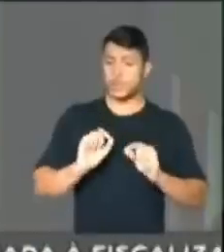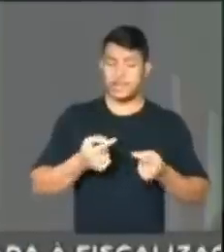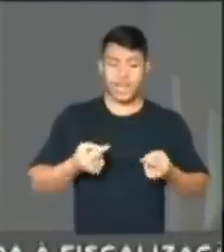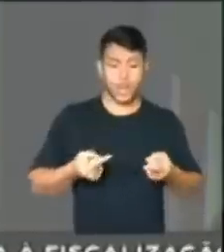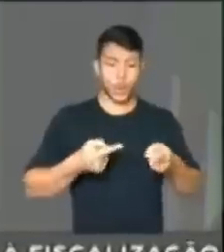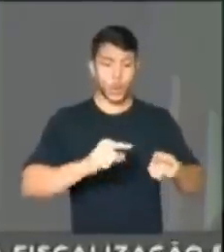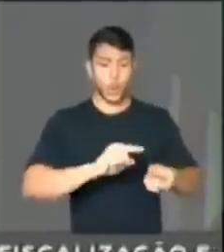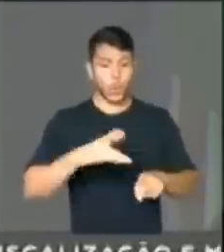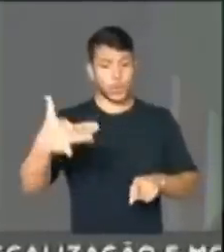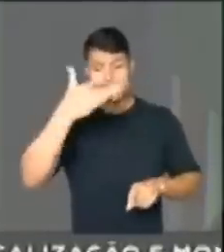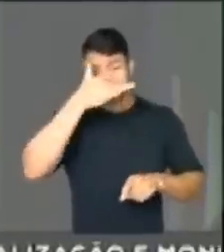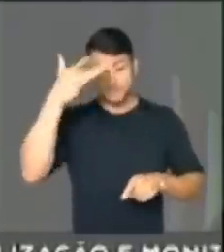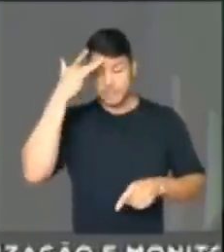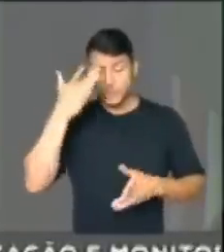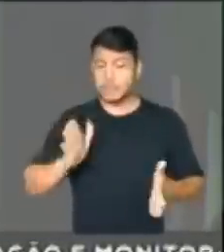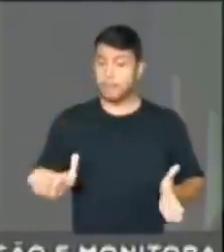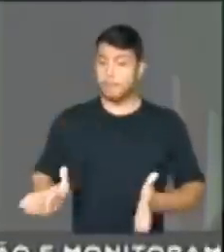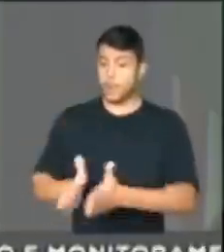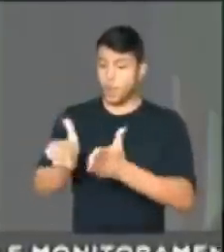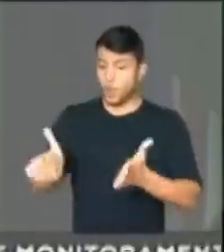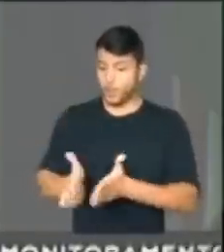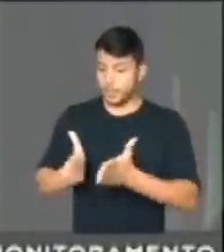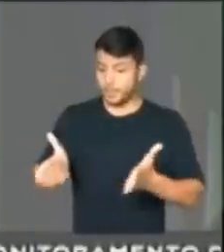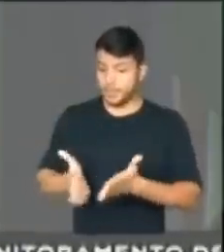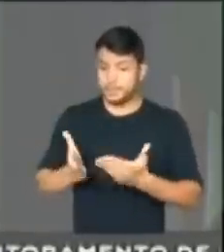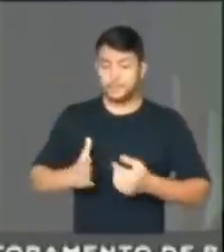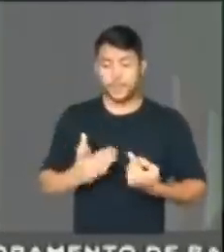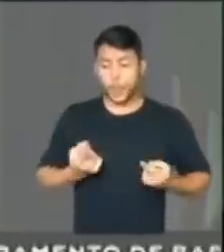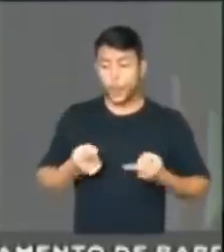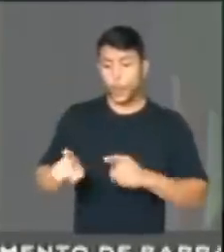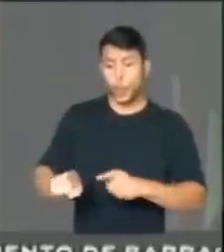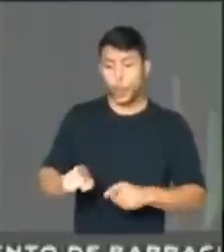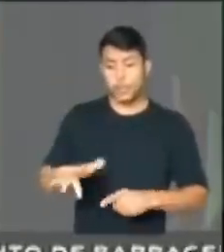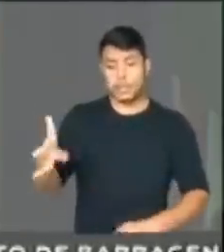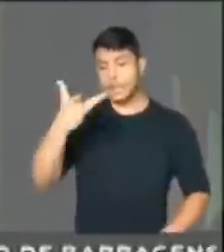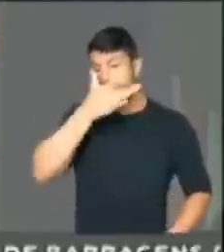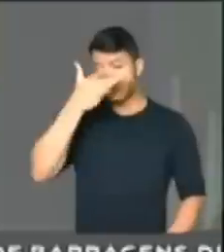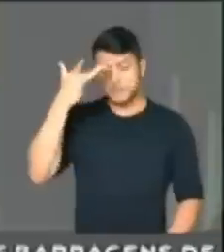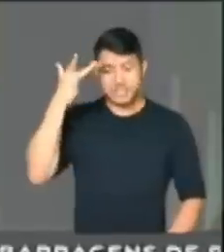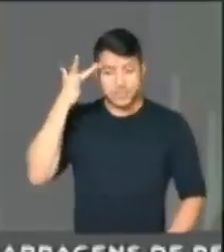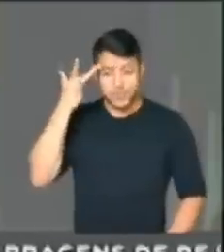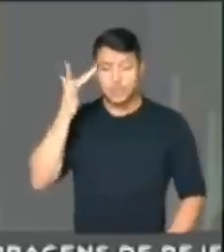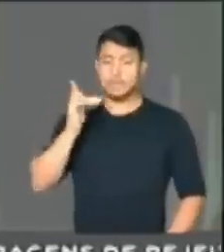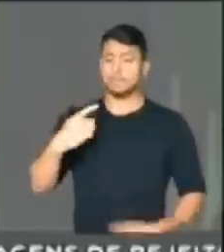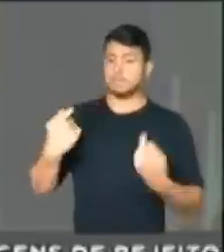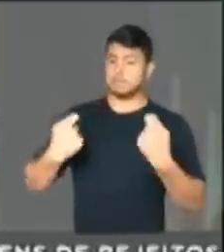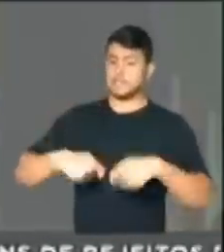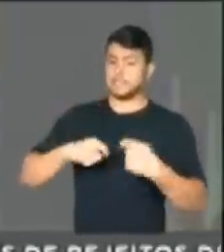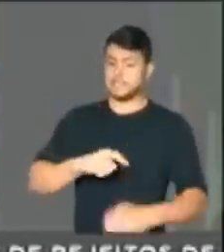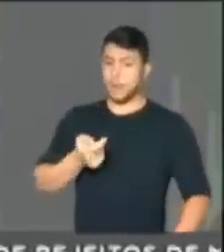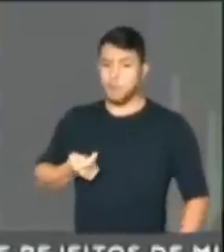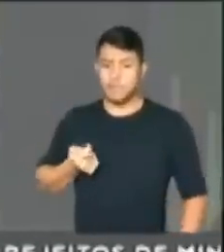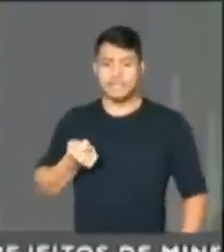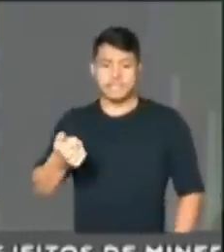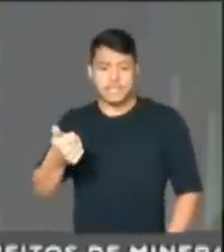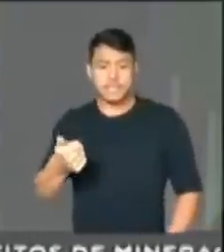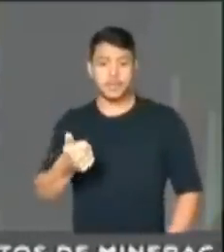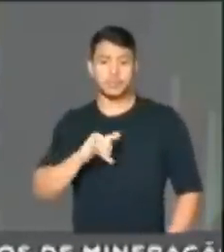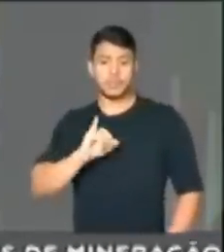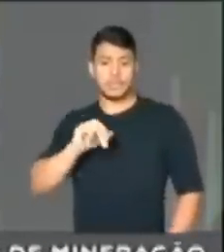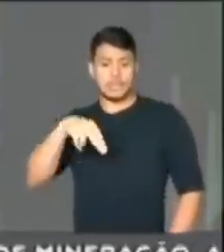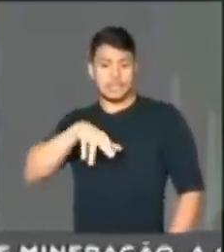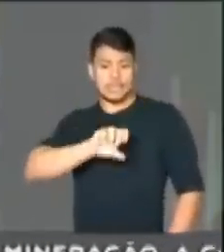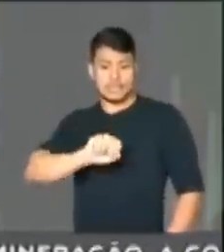mais humildes, as pessoas mais pobres, as pensionistas do INSS, e